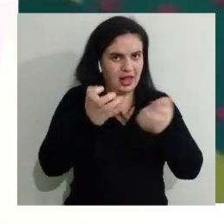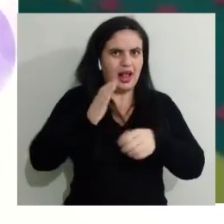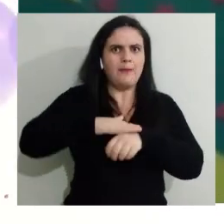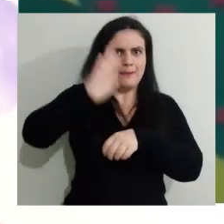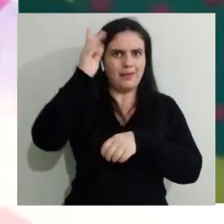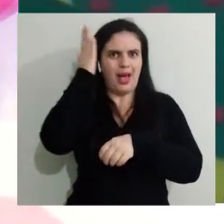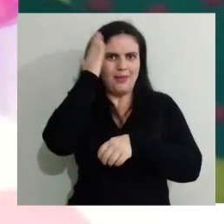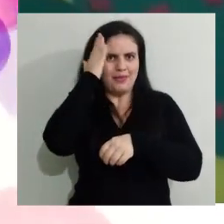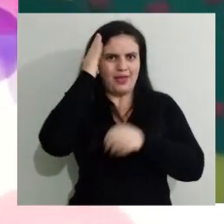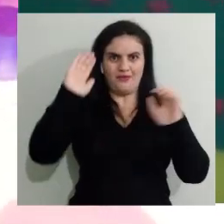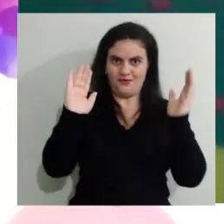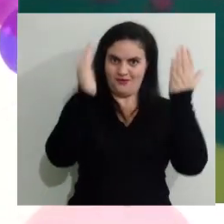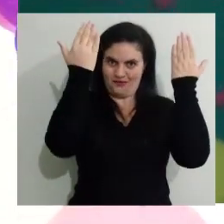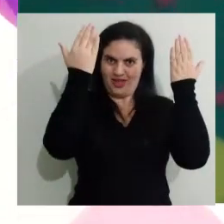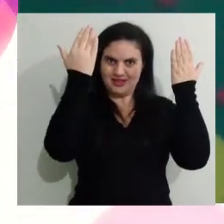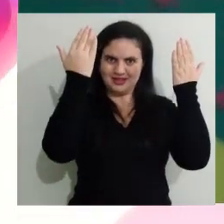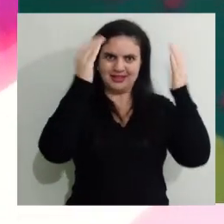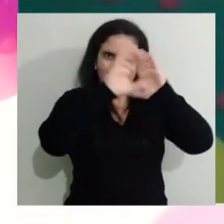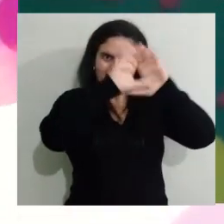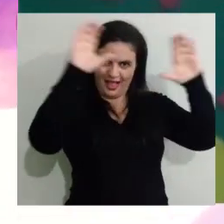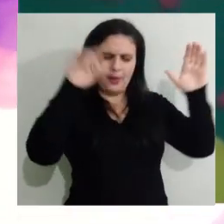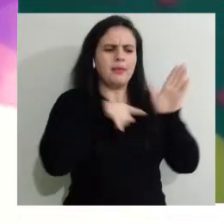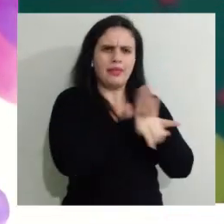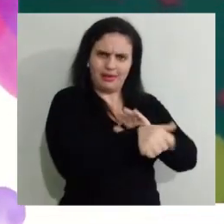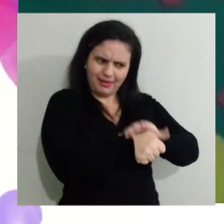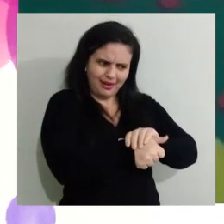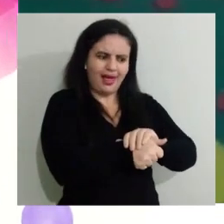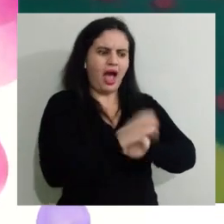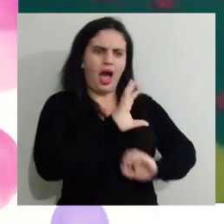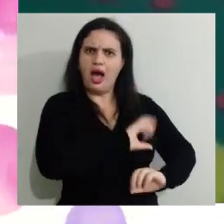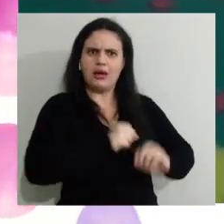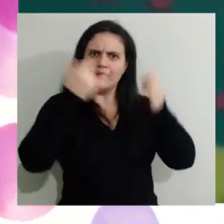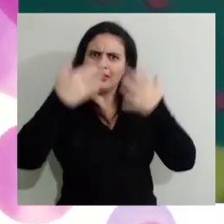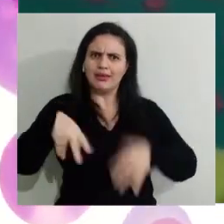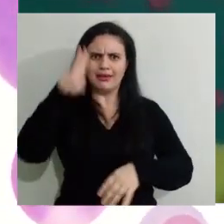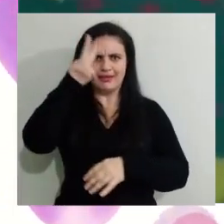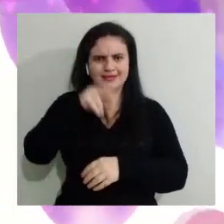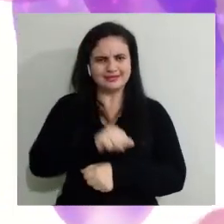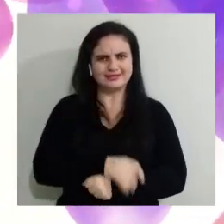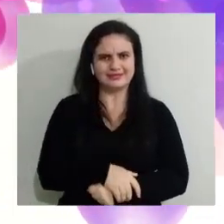saber mais sobre a festa no céu, pergunte para ela. Ela adora contar.